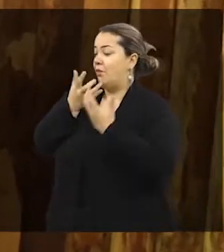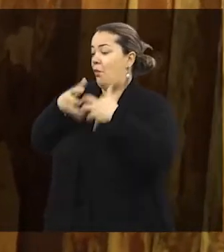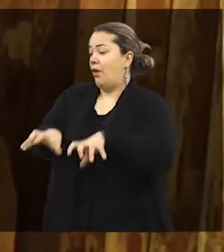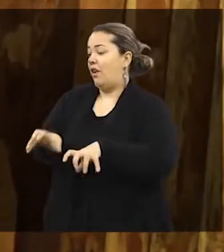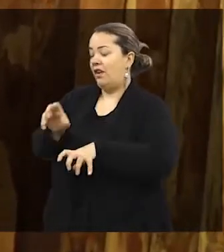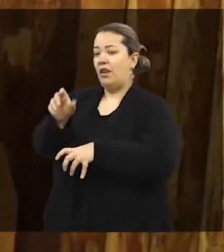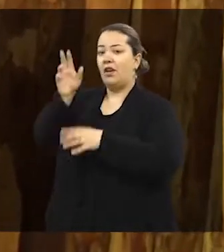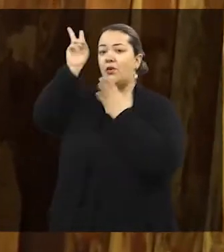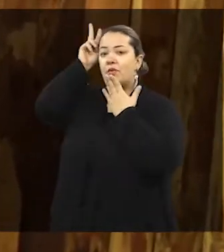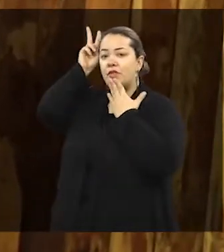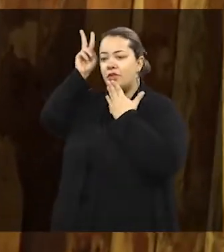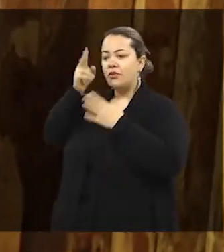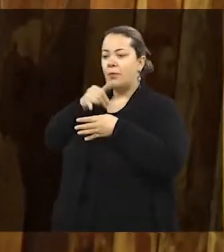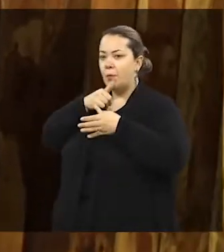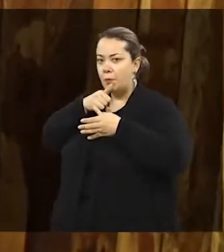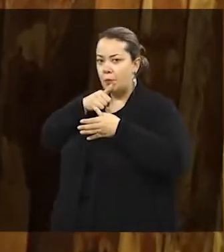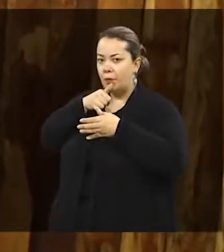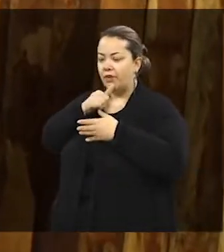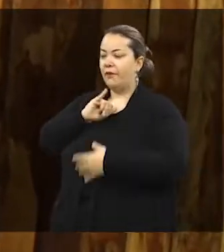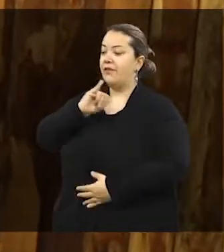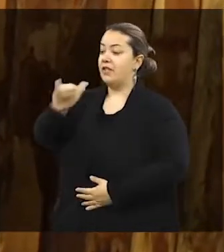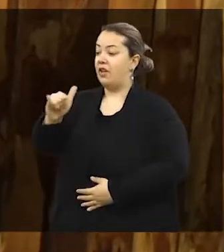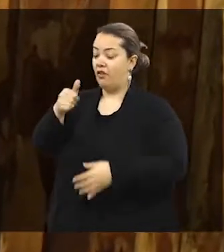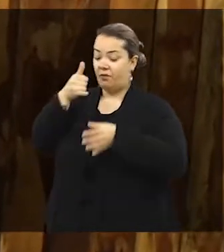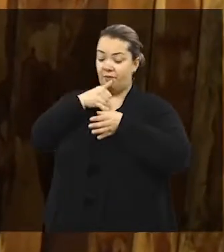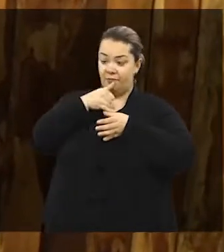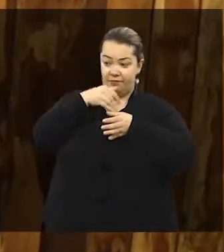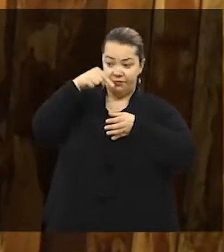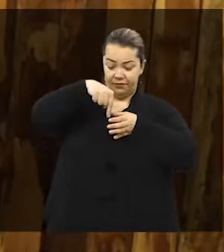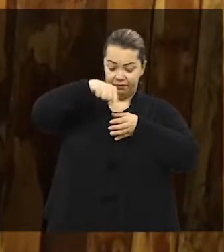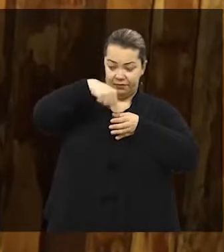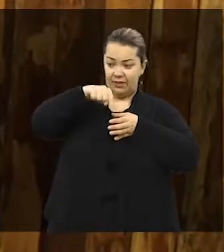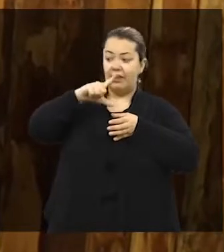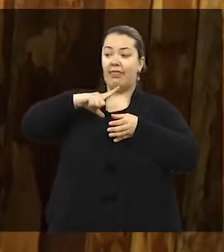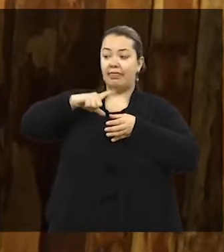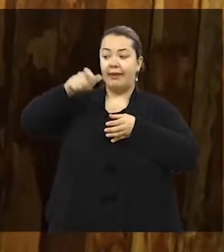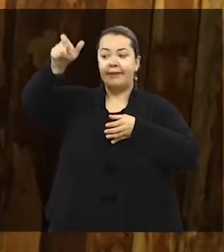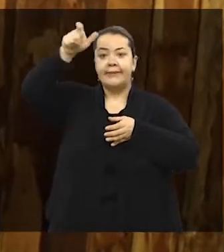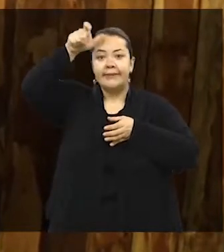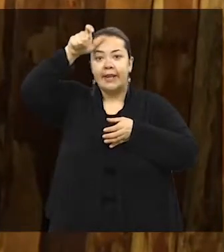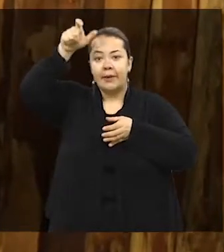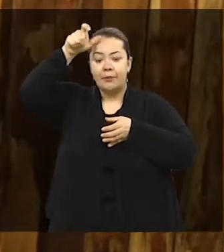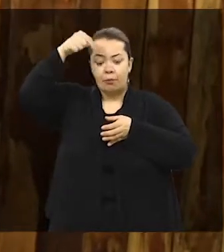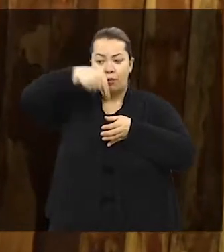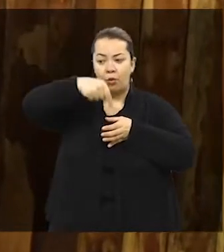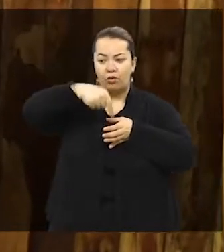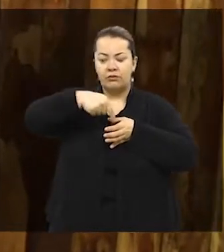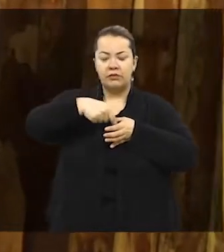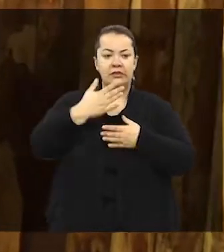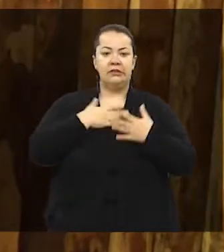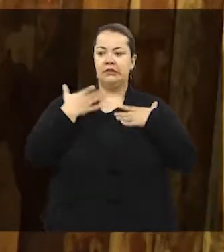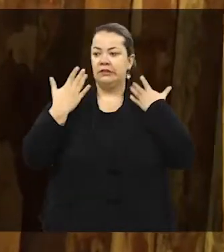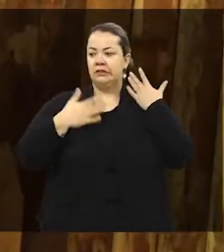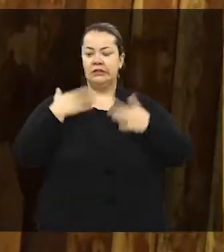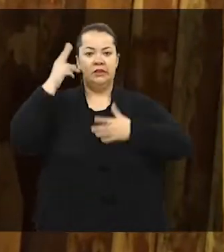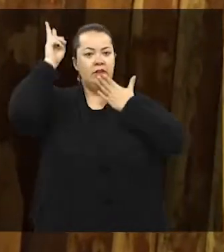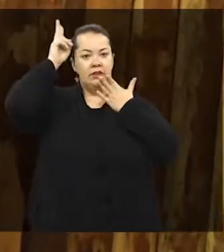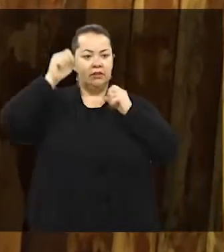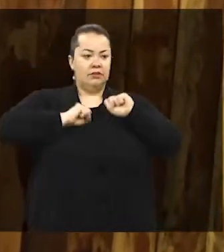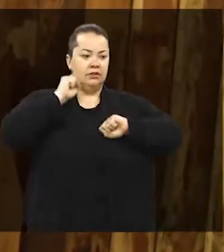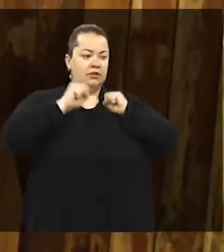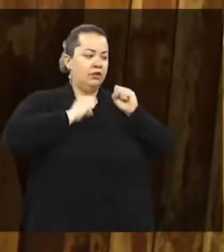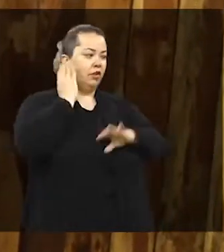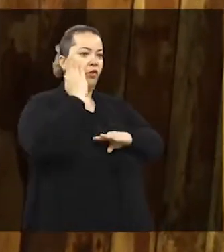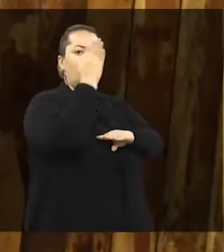padres jesuítas aqui chegaram, eles não queriam que os índios tomassem o chimarrão, então disseram a eles que dentro